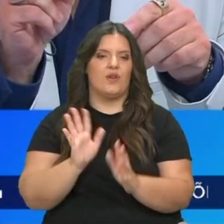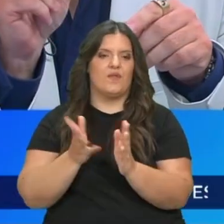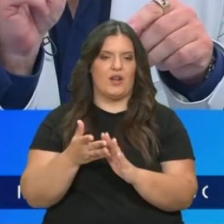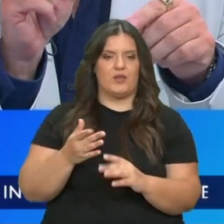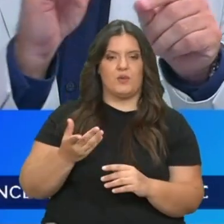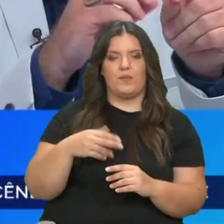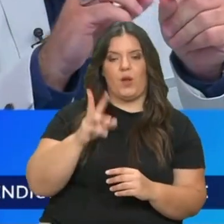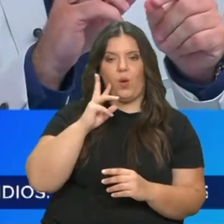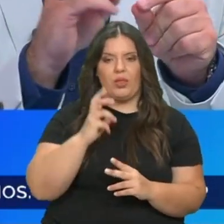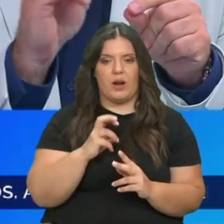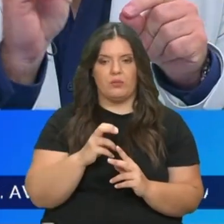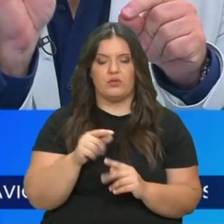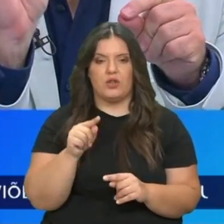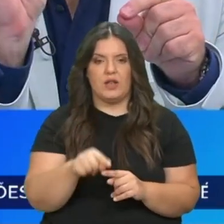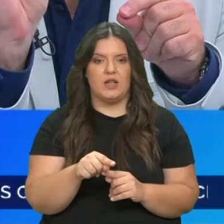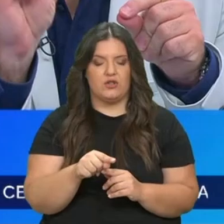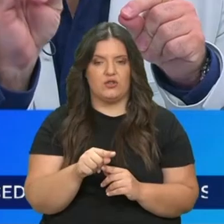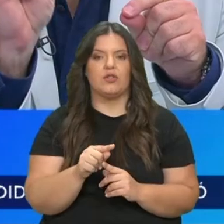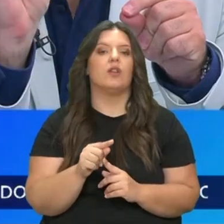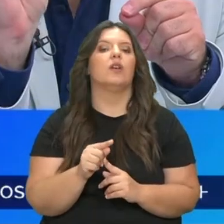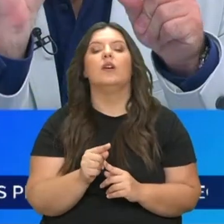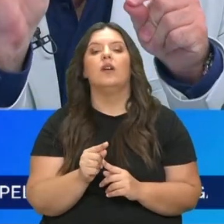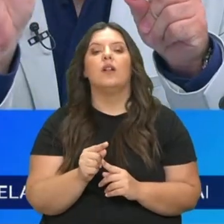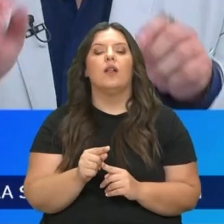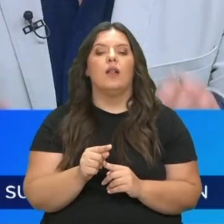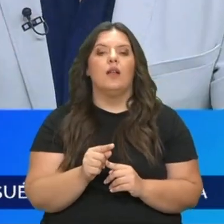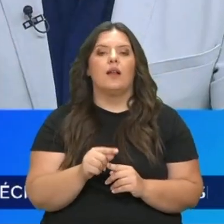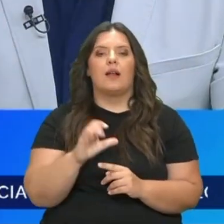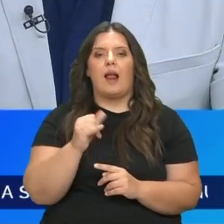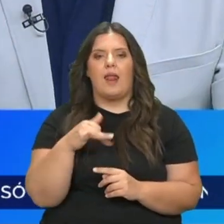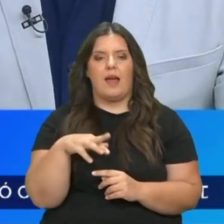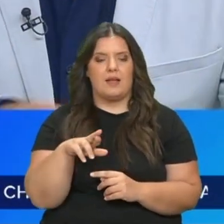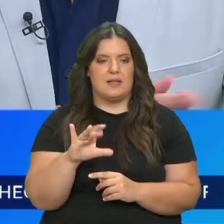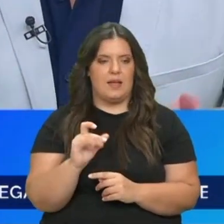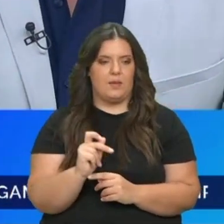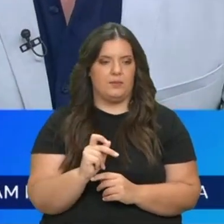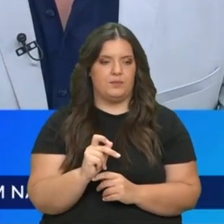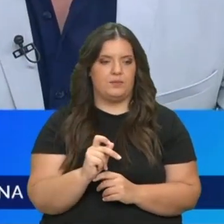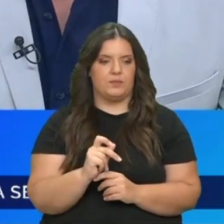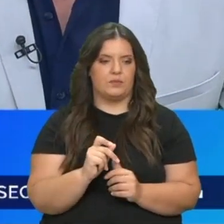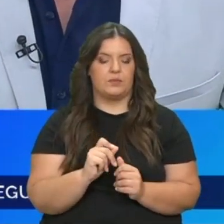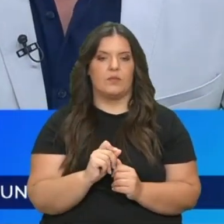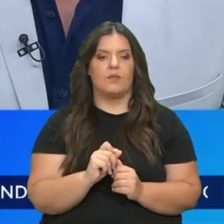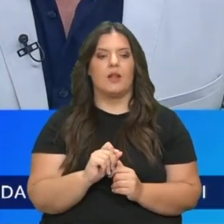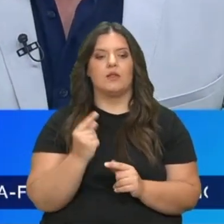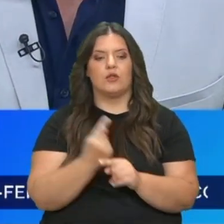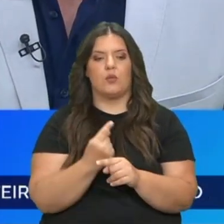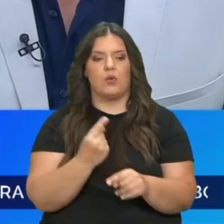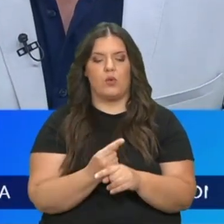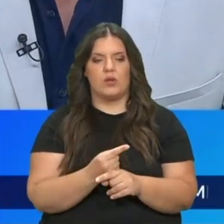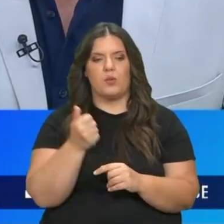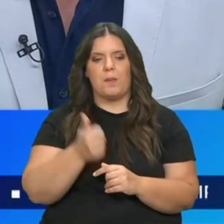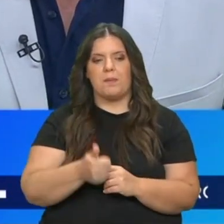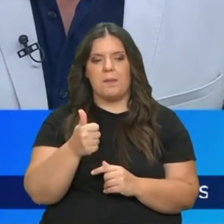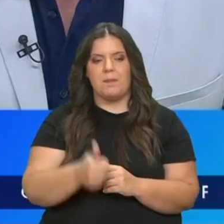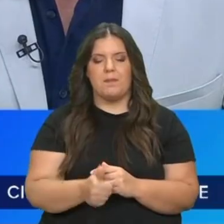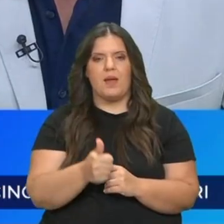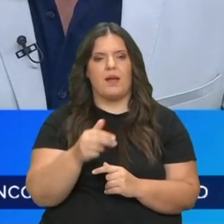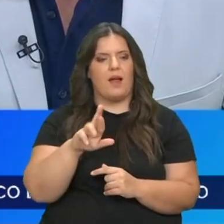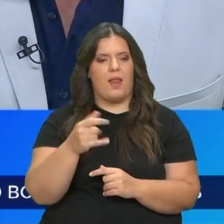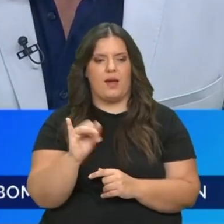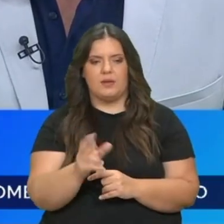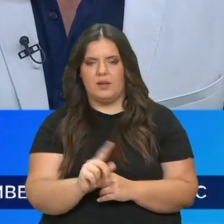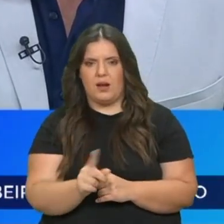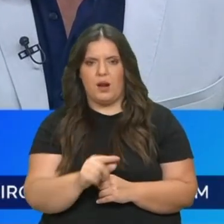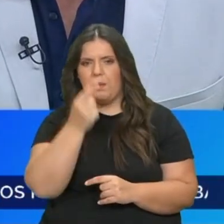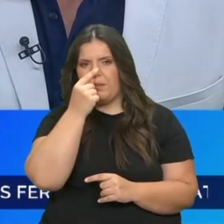E encontramos, estes telescópios encontraram esta galáxia que, sabe uma coisa, aquilo não é bem uma galáxia, aquilo parece que são